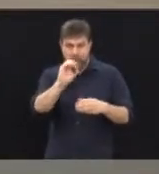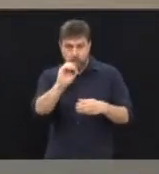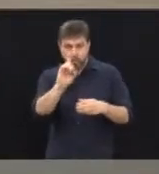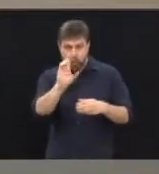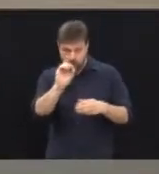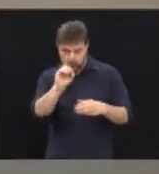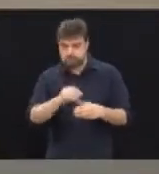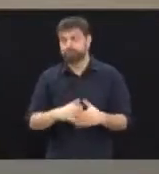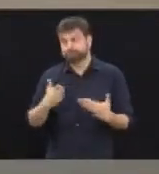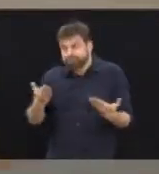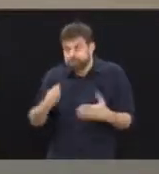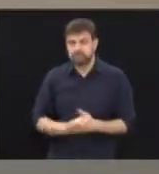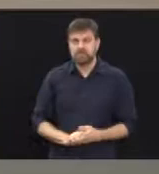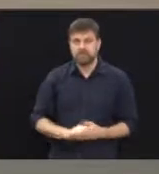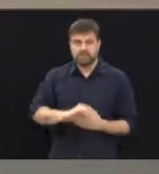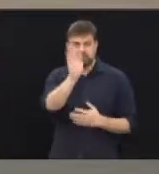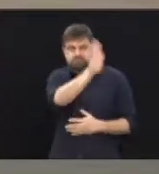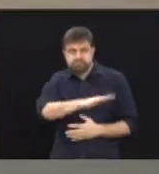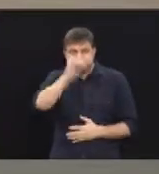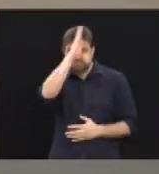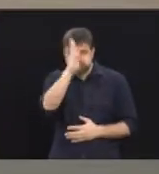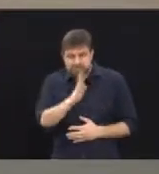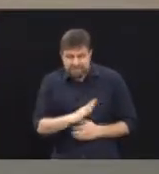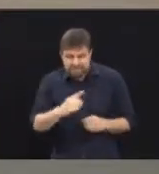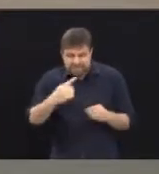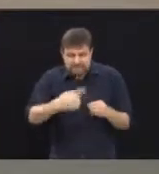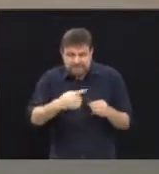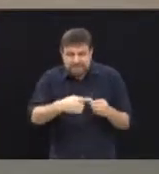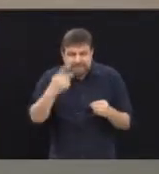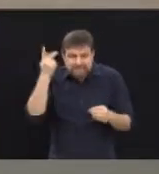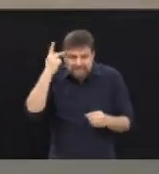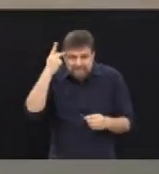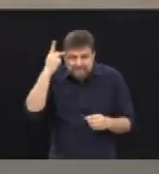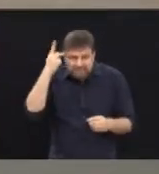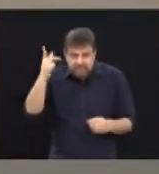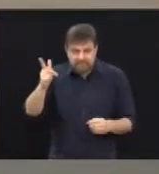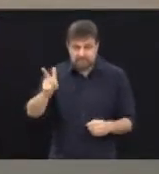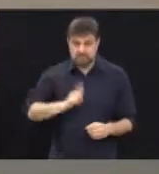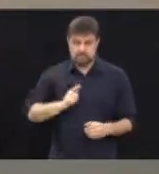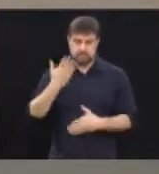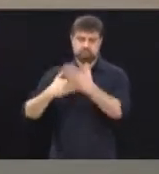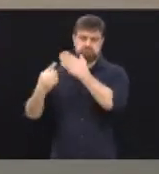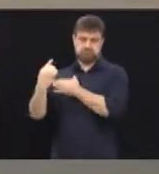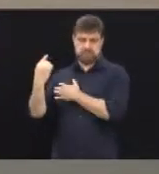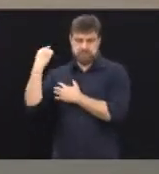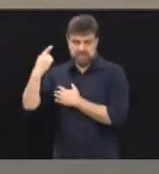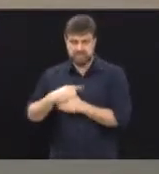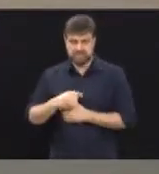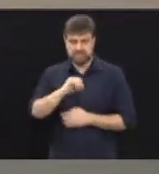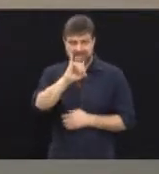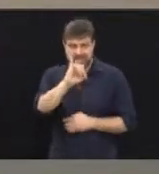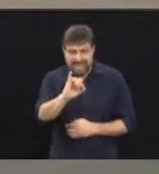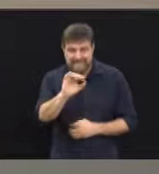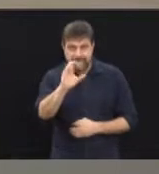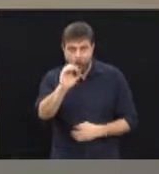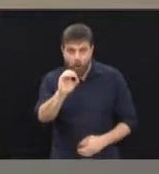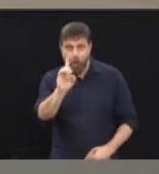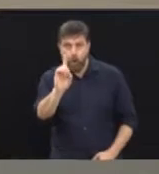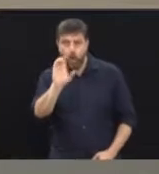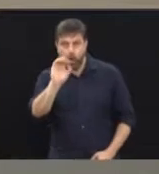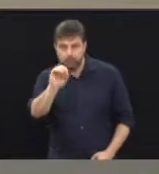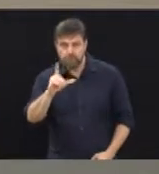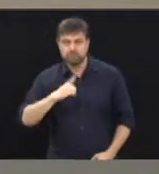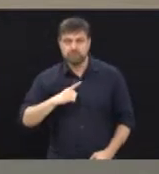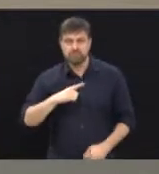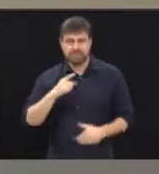do Brasil, no interior de São Paulo, onde a gente tinha pouca quantidade de iodo, a gente tinha o que a gente